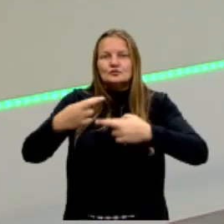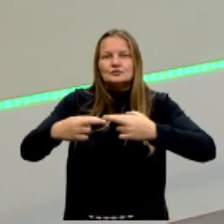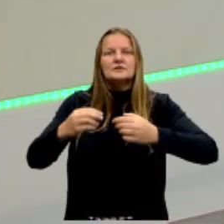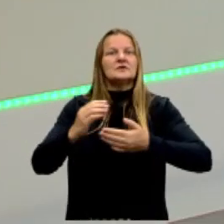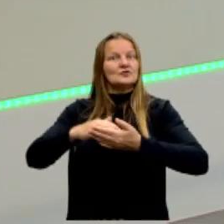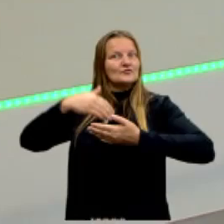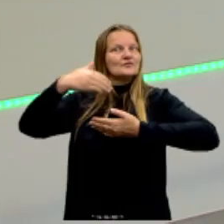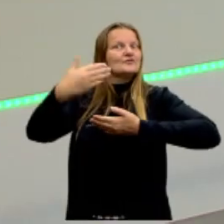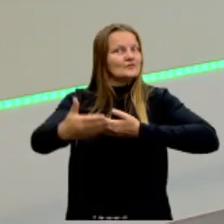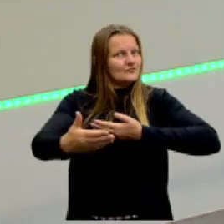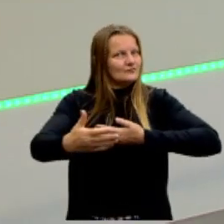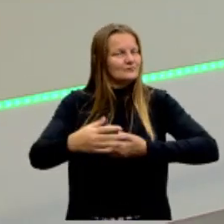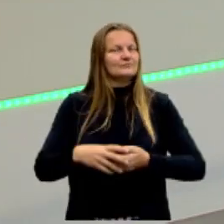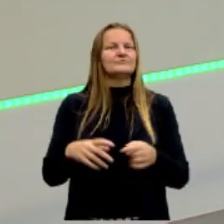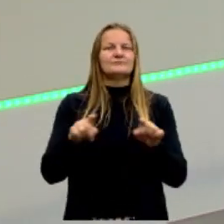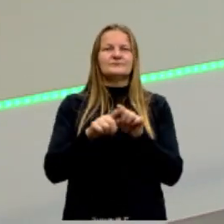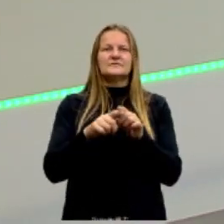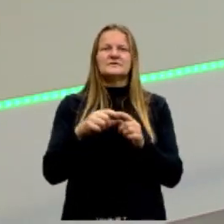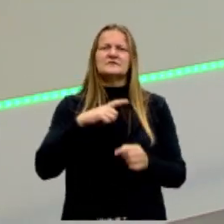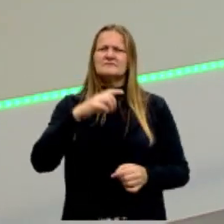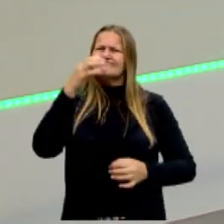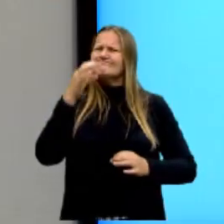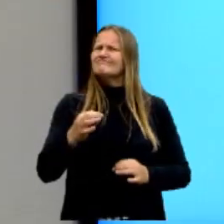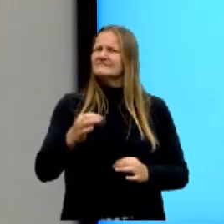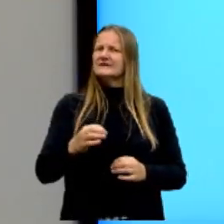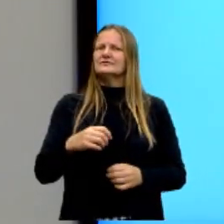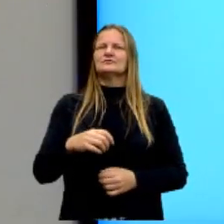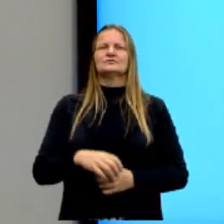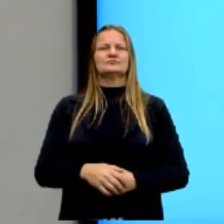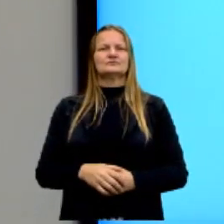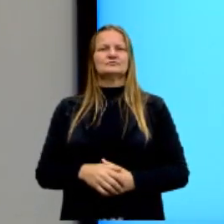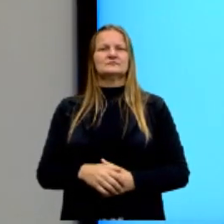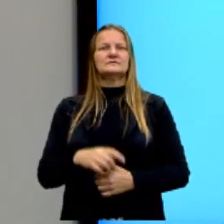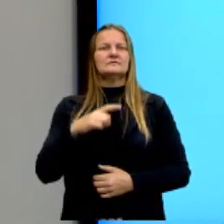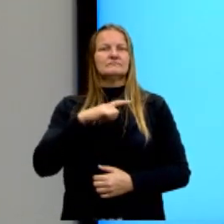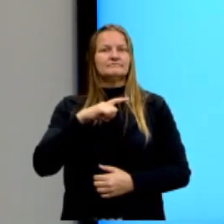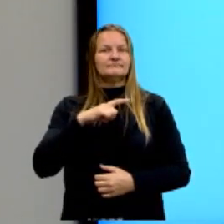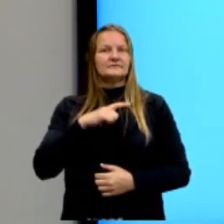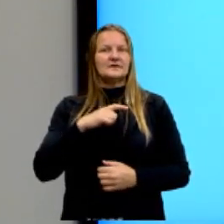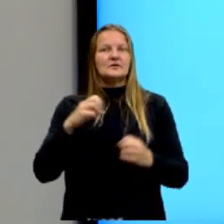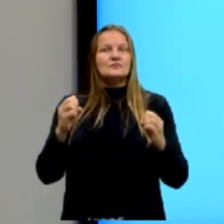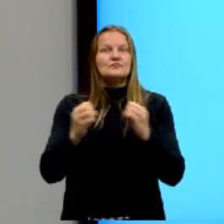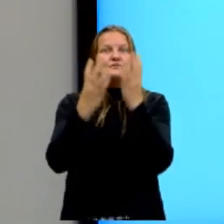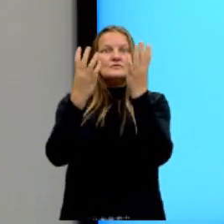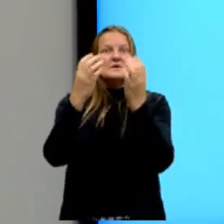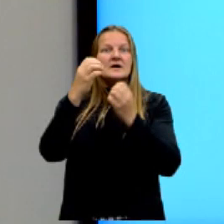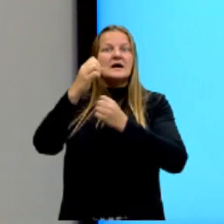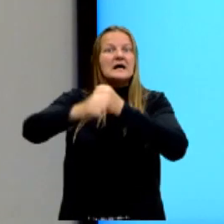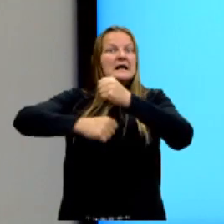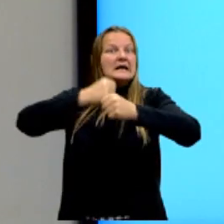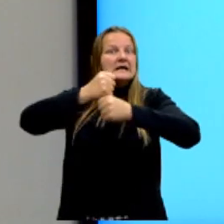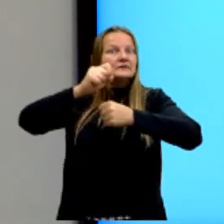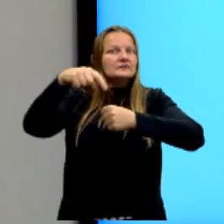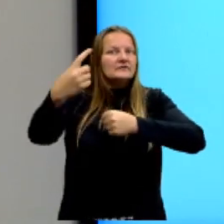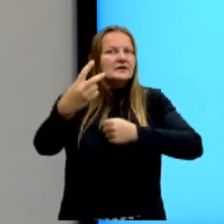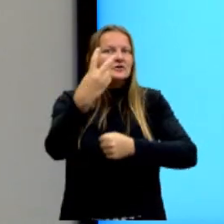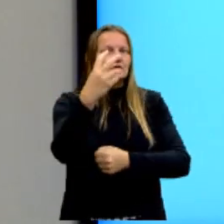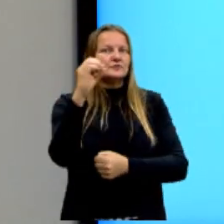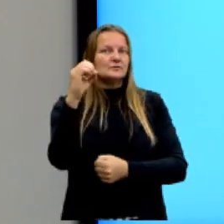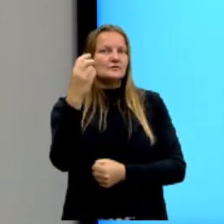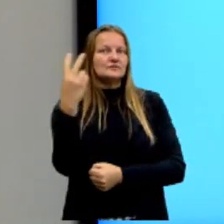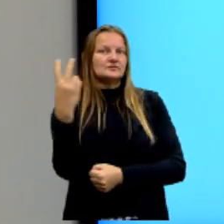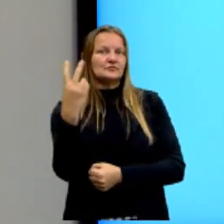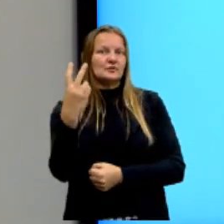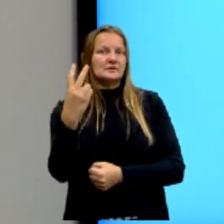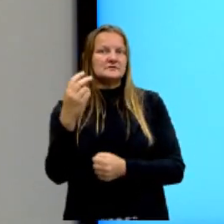e no depois porque com certeza como nós iremos comemorar o centenário deste